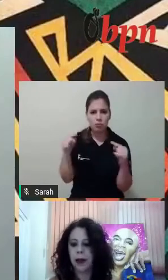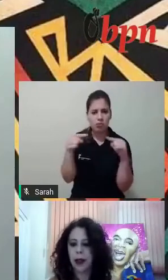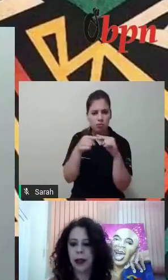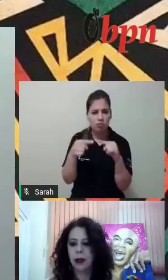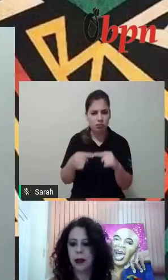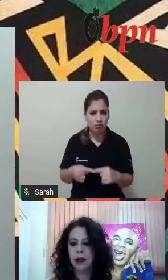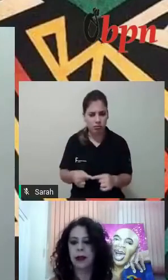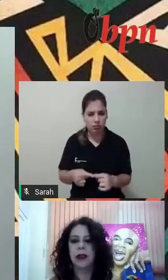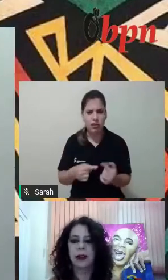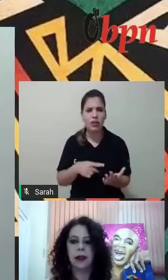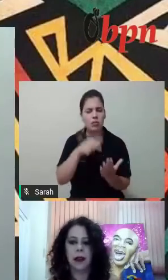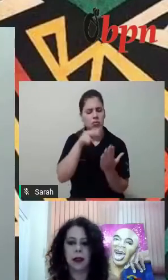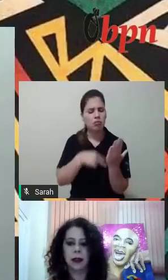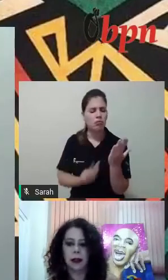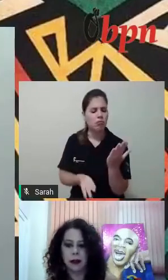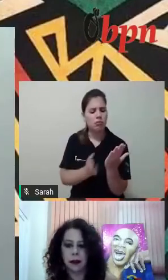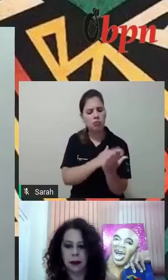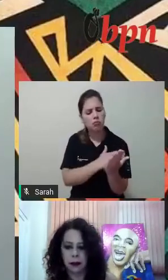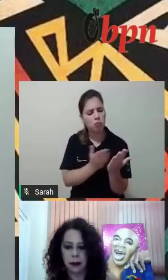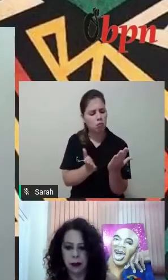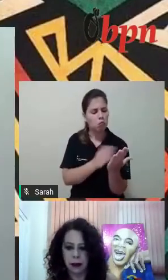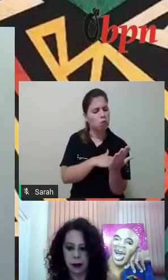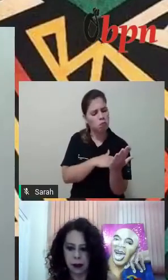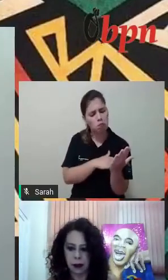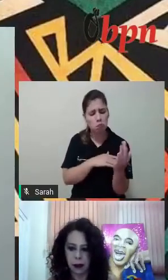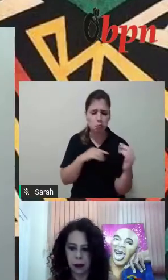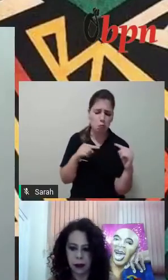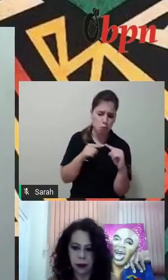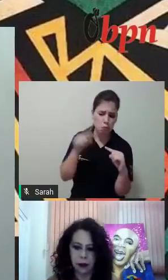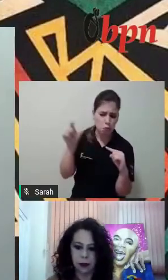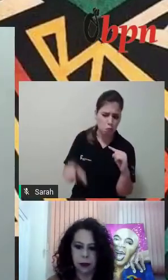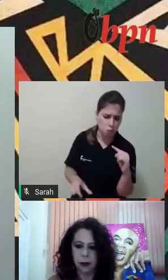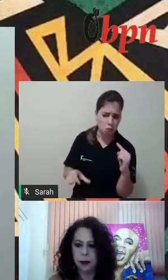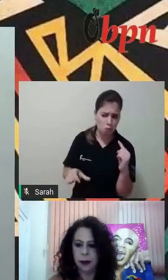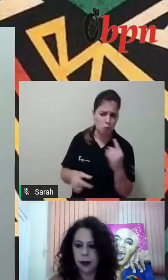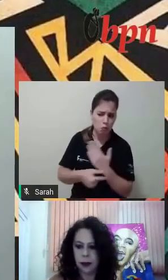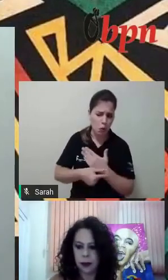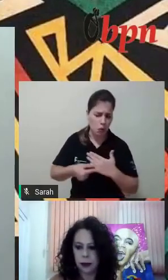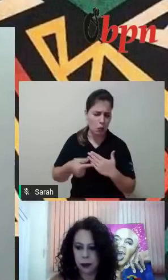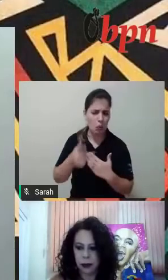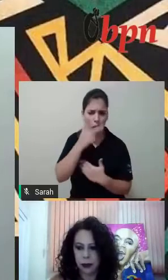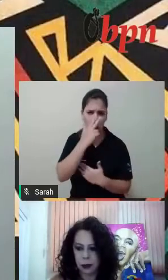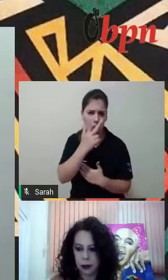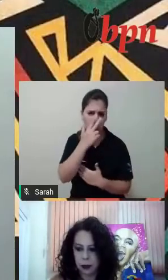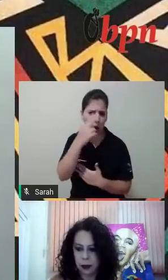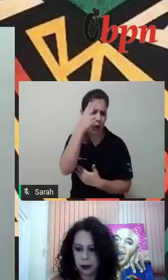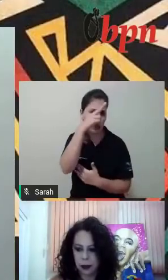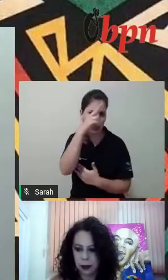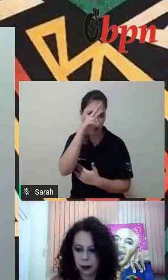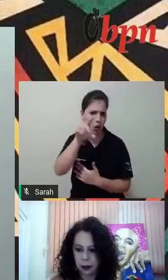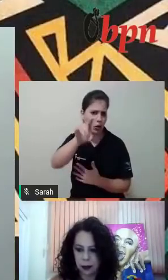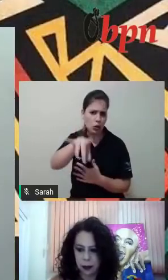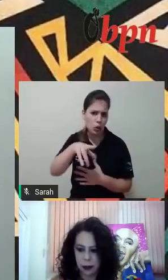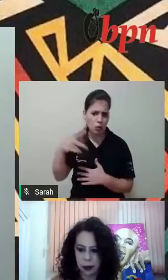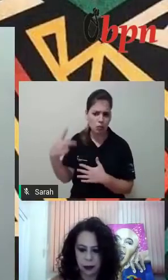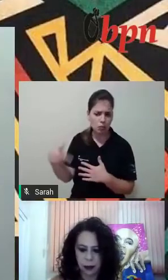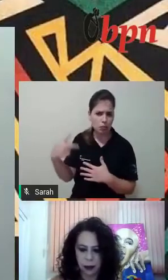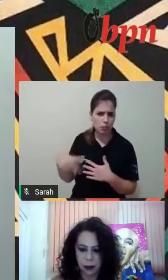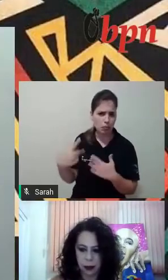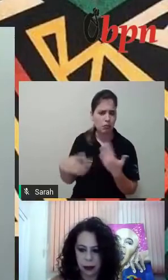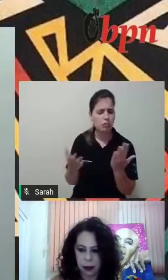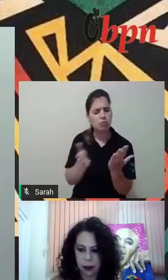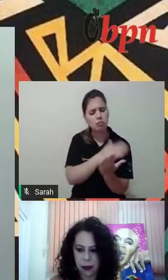Até um dado momento, você lê o livro como se fosse a história só de Geni, e quando